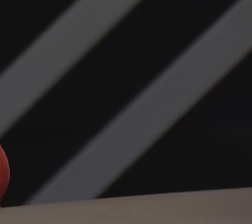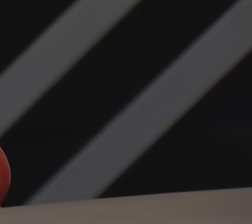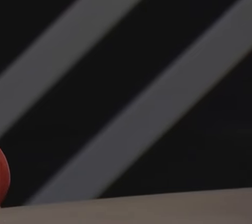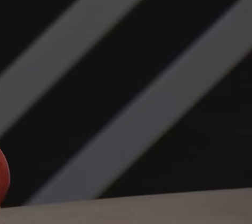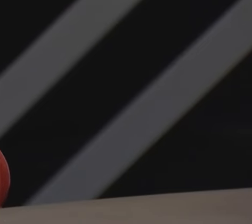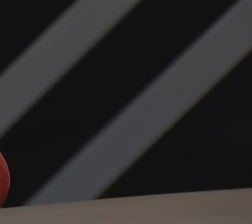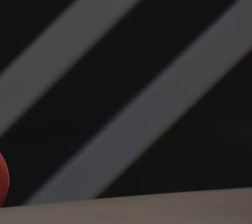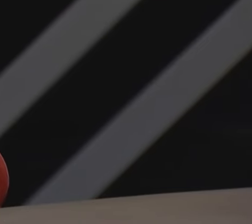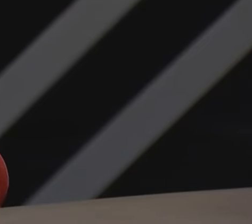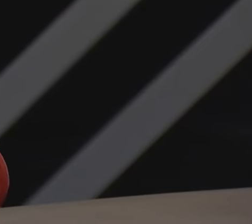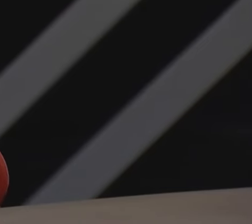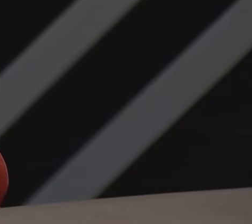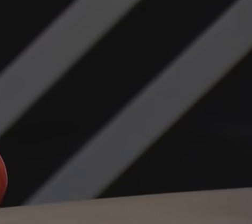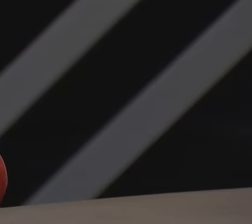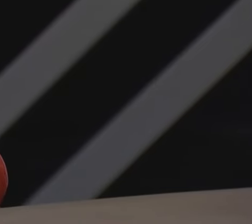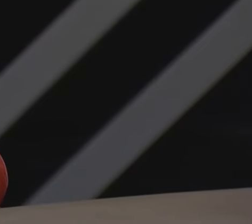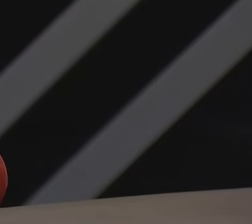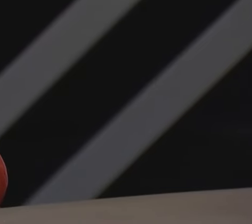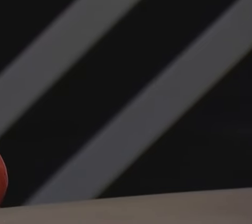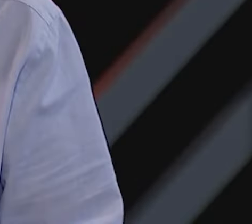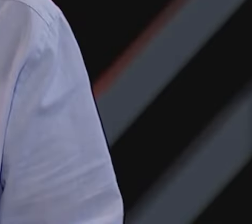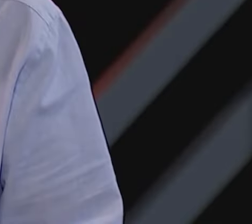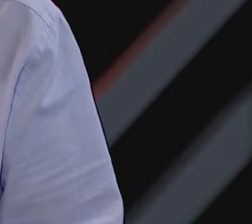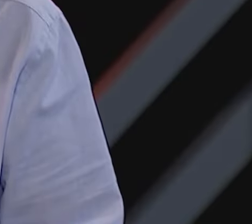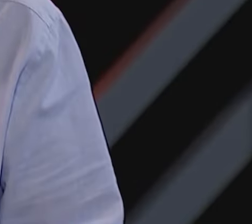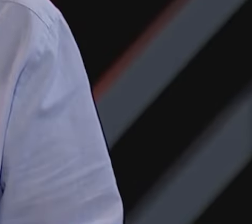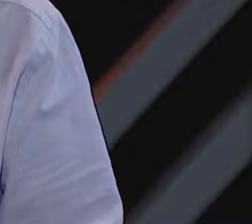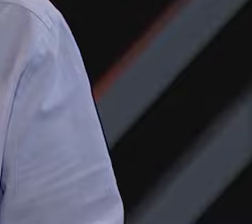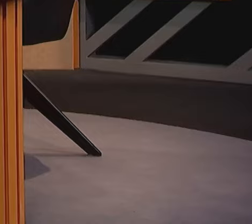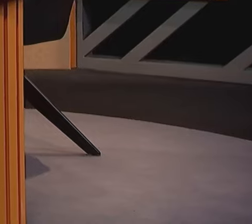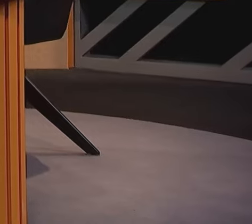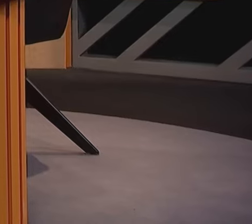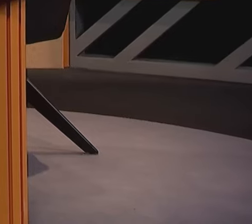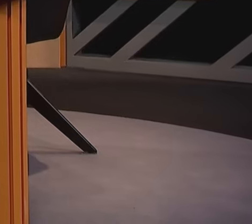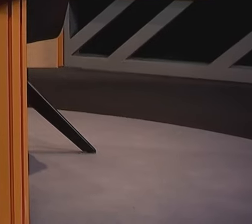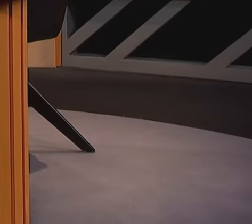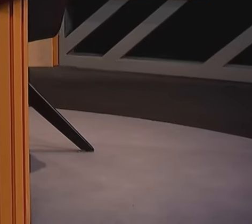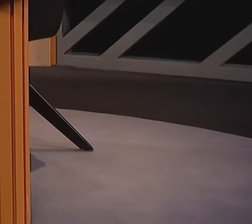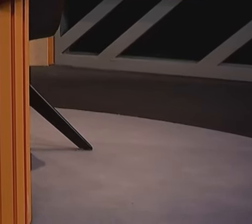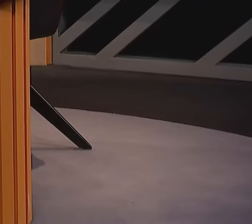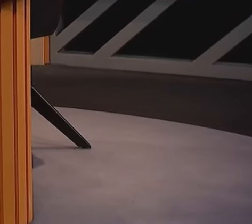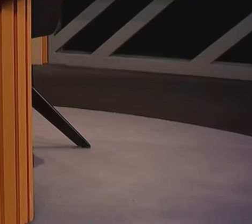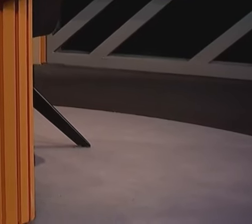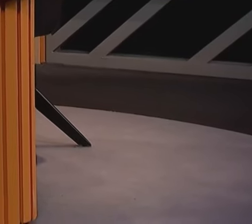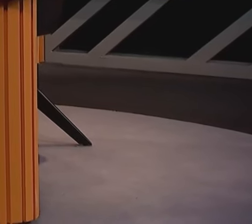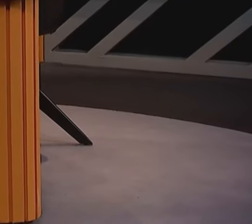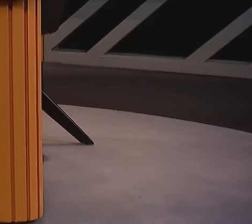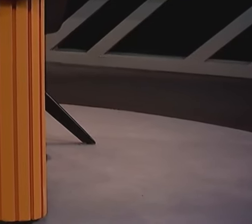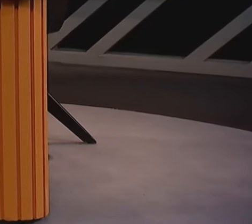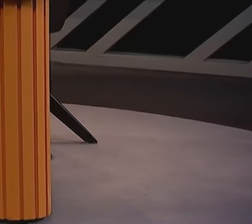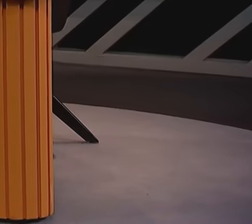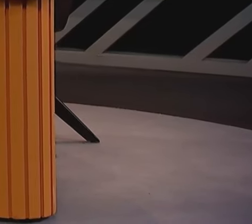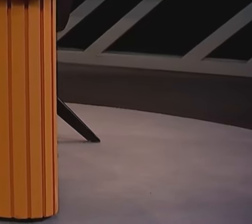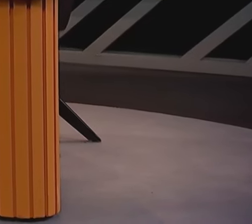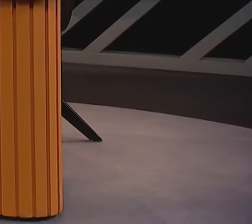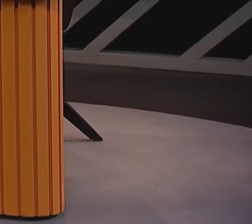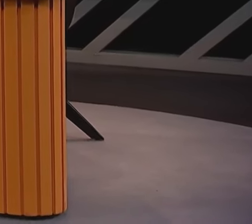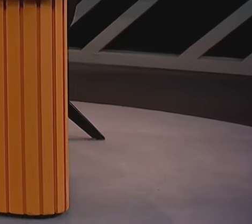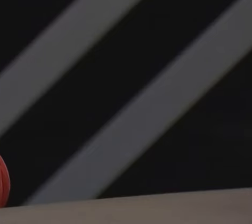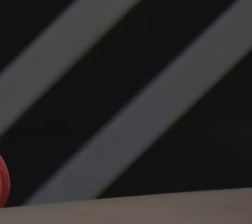saí da casa onde eu morava com ele, fui morar sozinha com ela. Até que eu voltei a sair, né? Eu já estava numa rotina de solteira, voltei a sair, encontrar